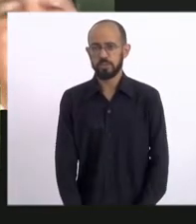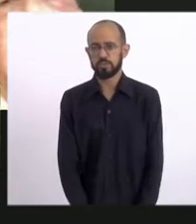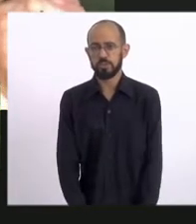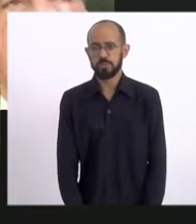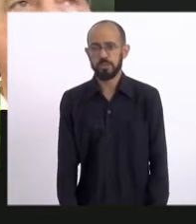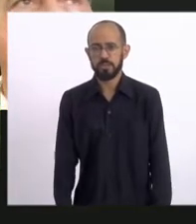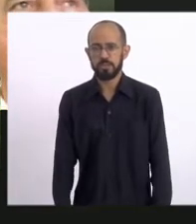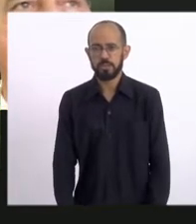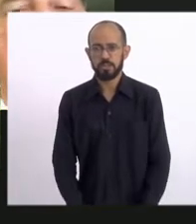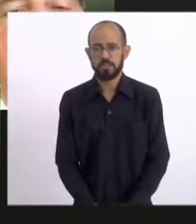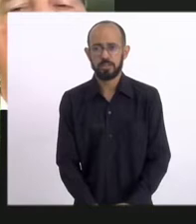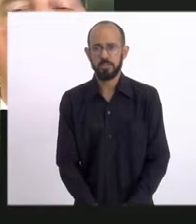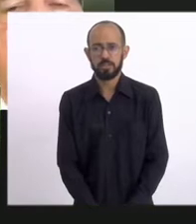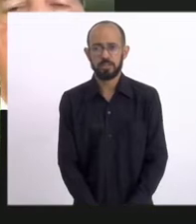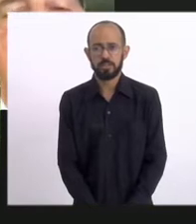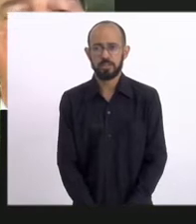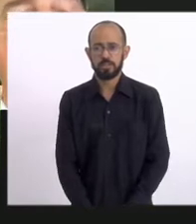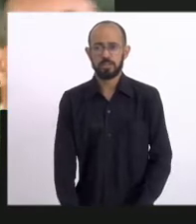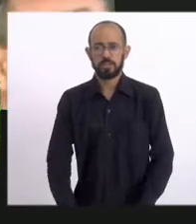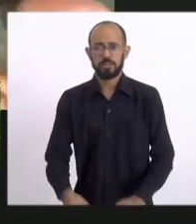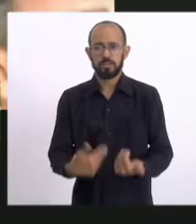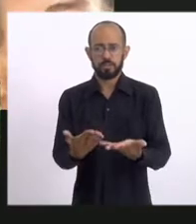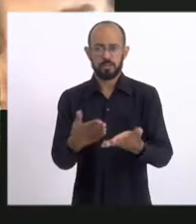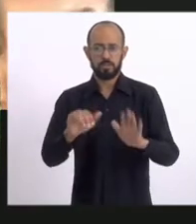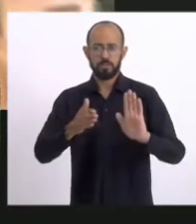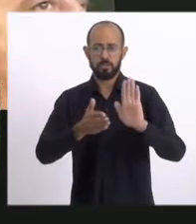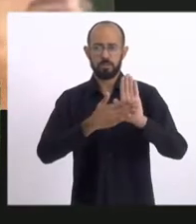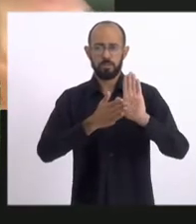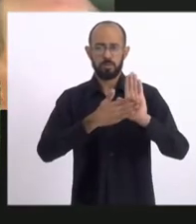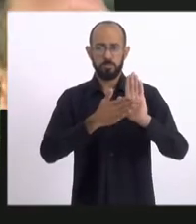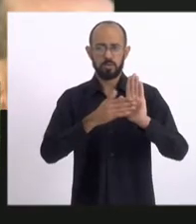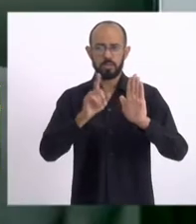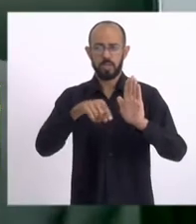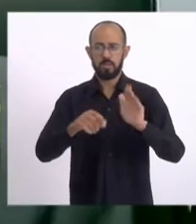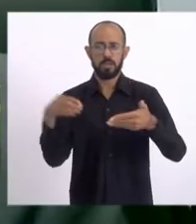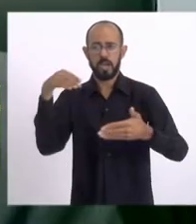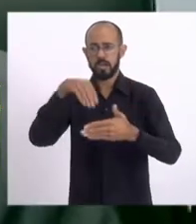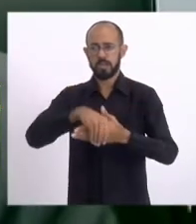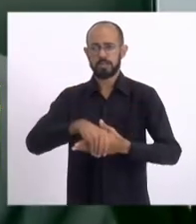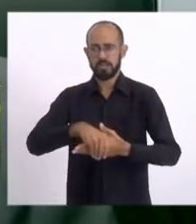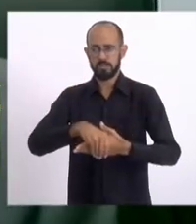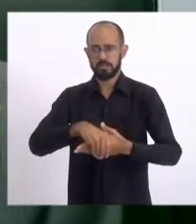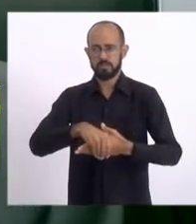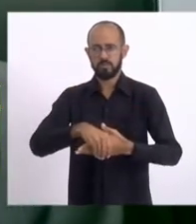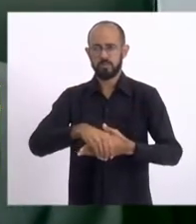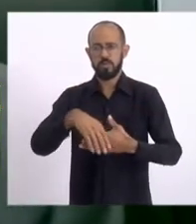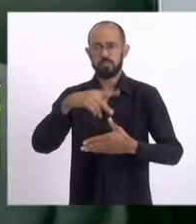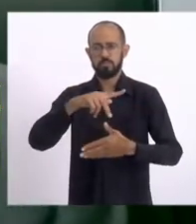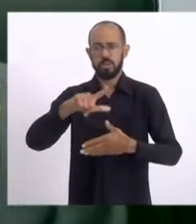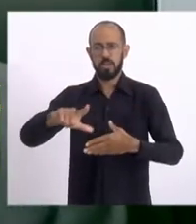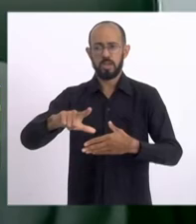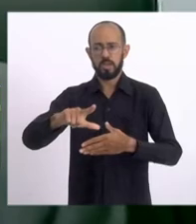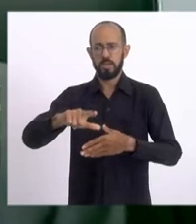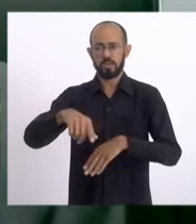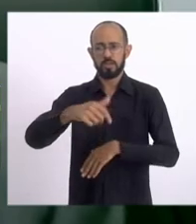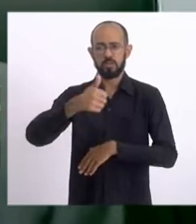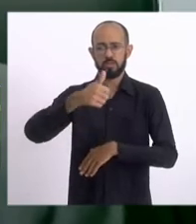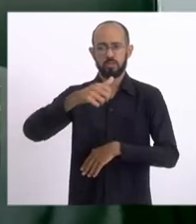A minha proposta aqui de parecer é pela anexação ao